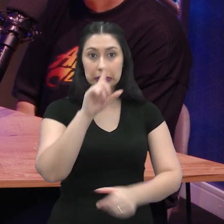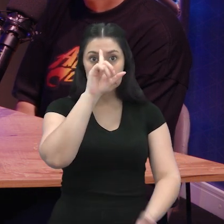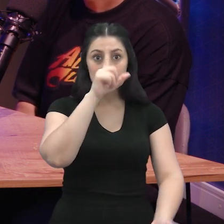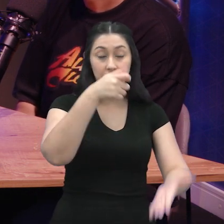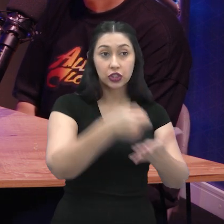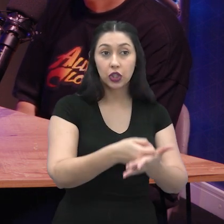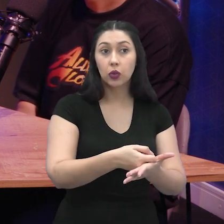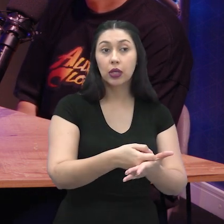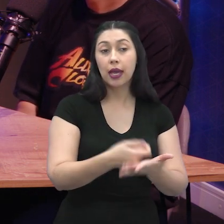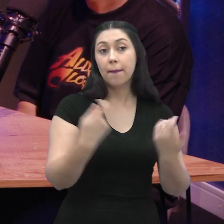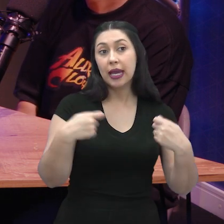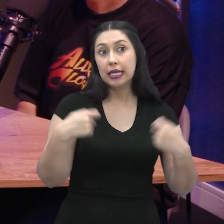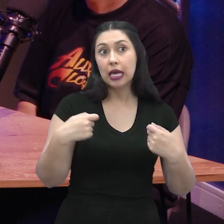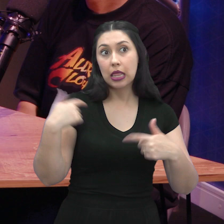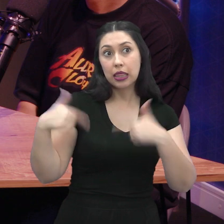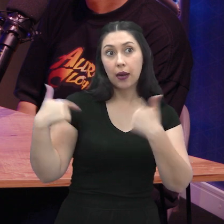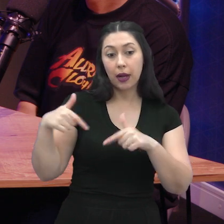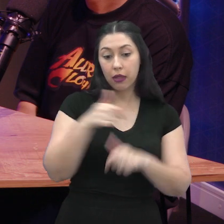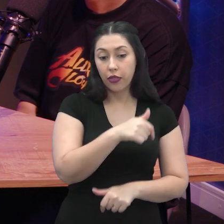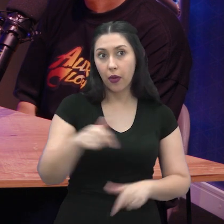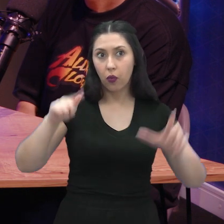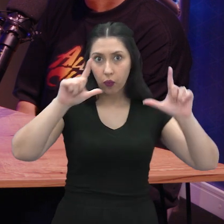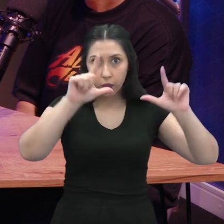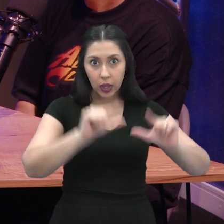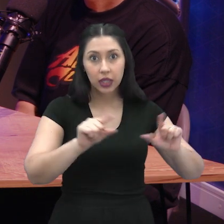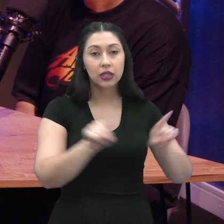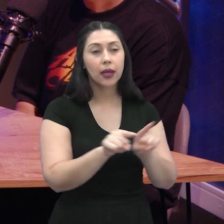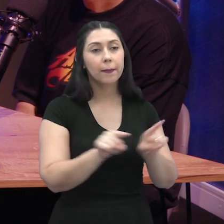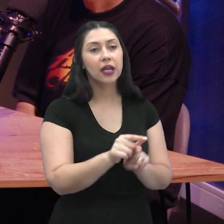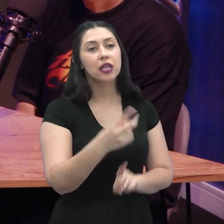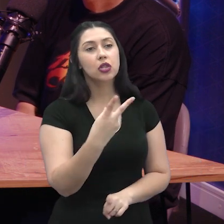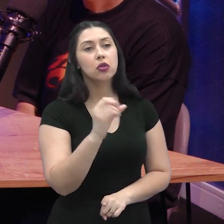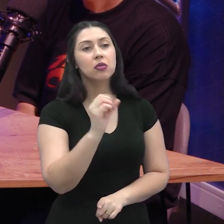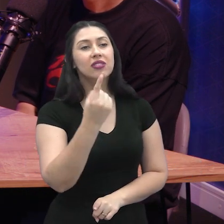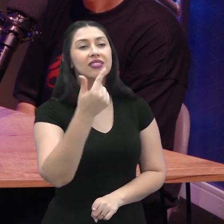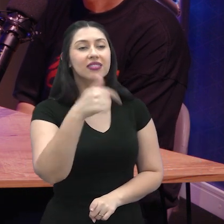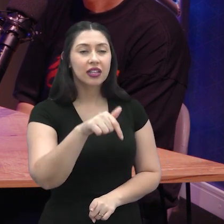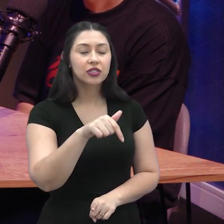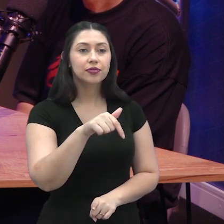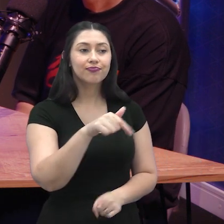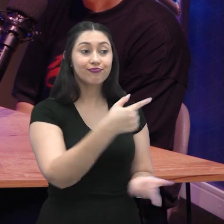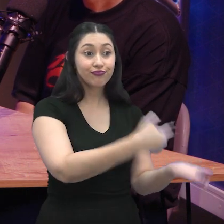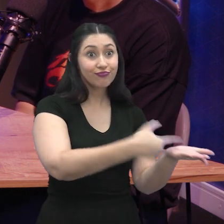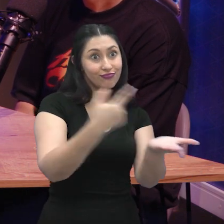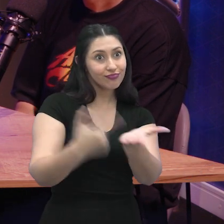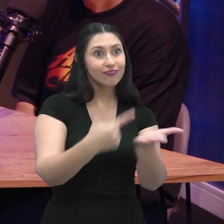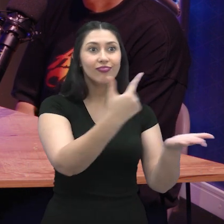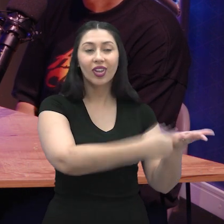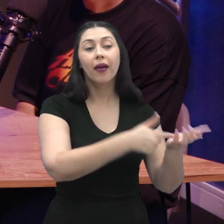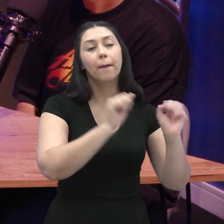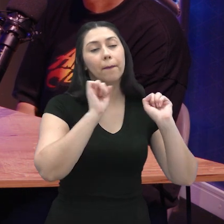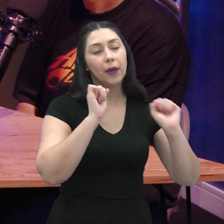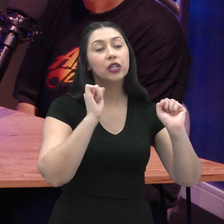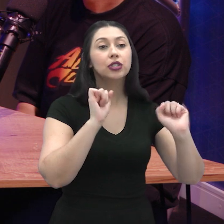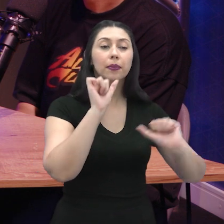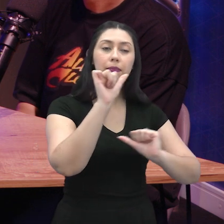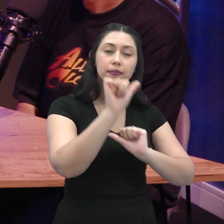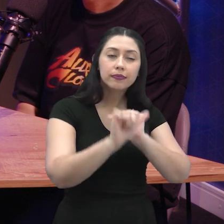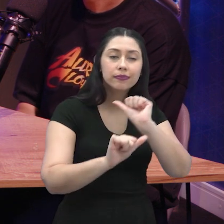de 44 horas de trabalho. E a Reforma Trabalhista de 2017 permitiu que convenções e acordos coletivos